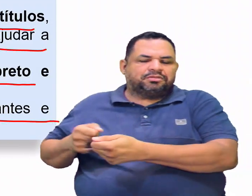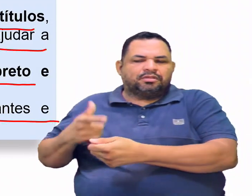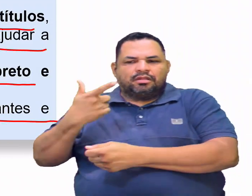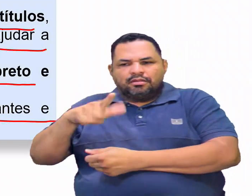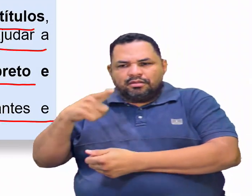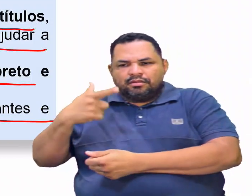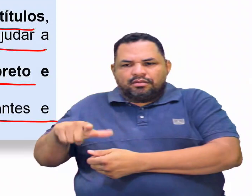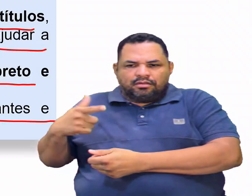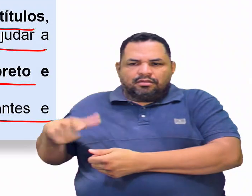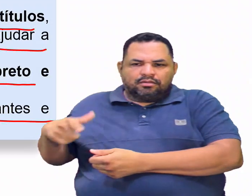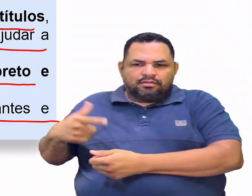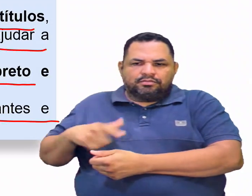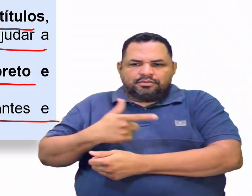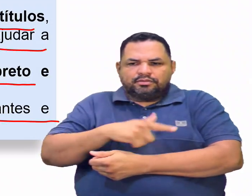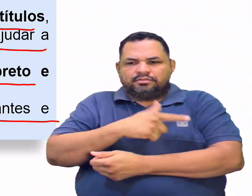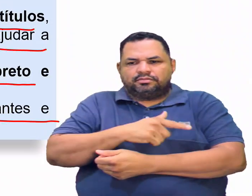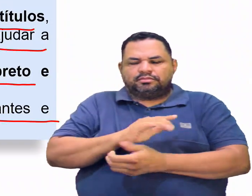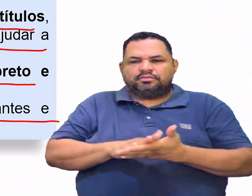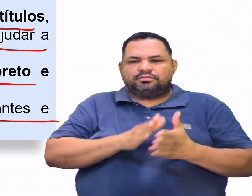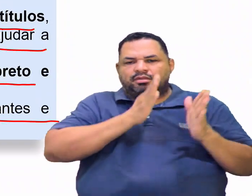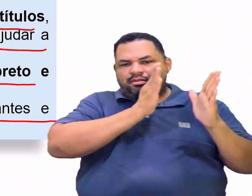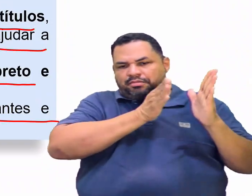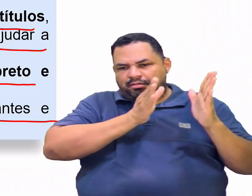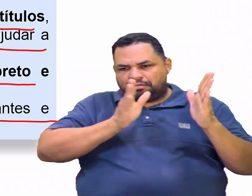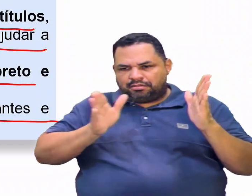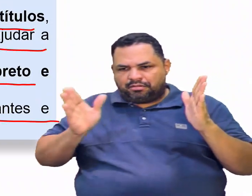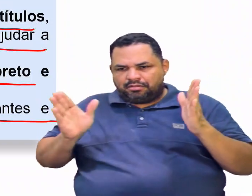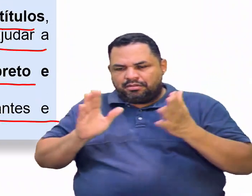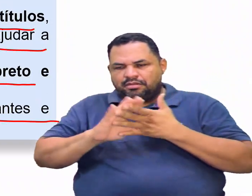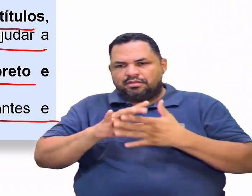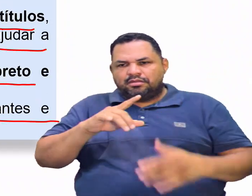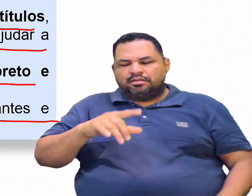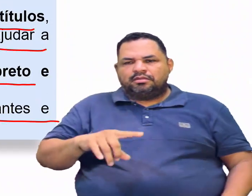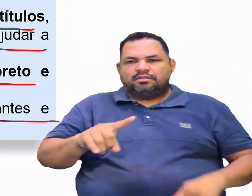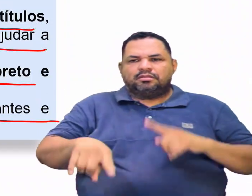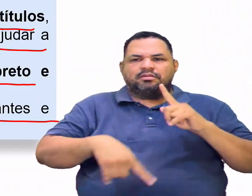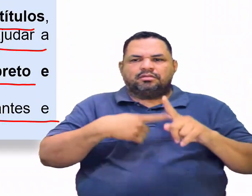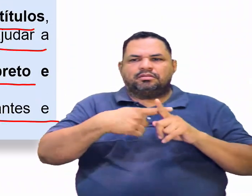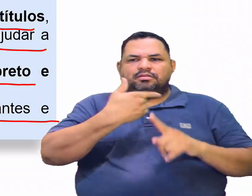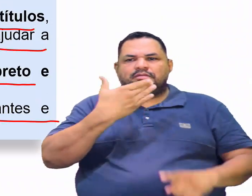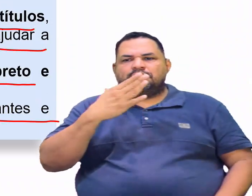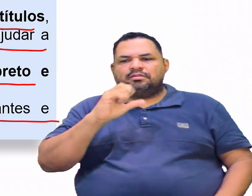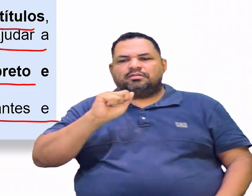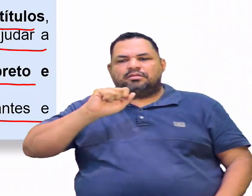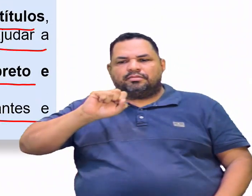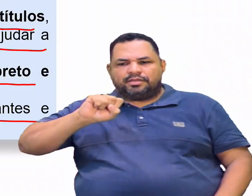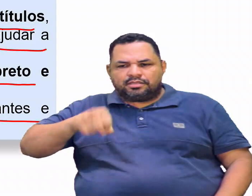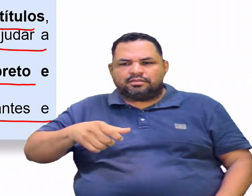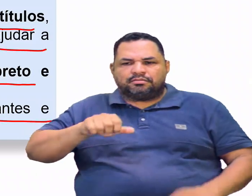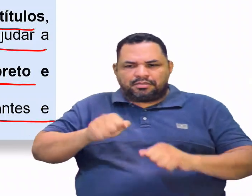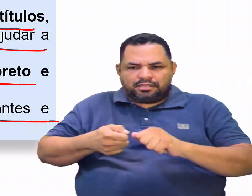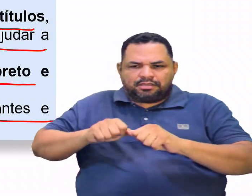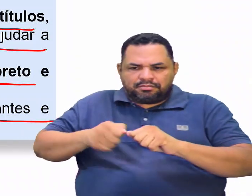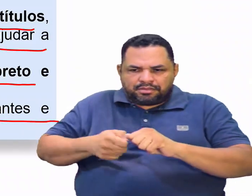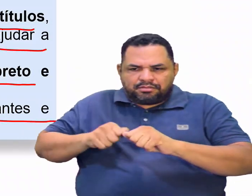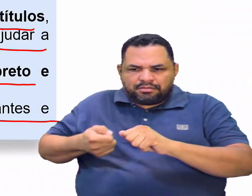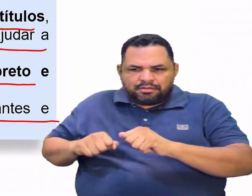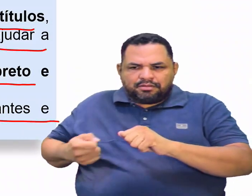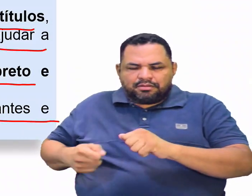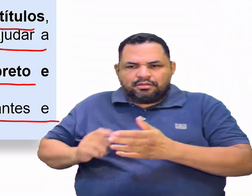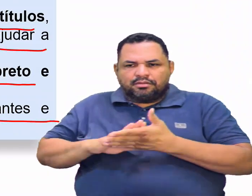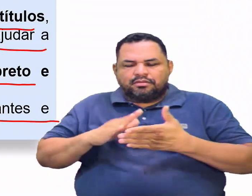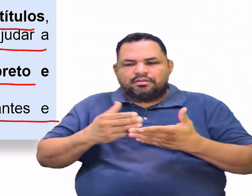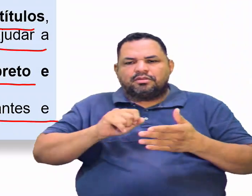cara passava o quê? Mais de 20 horas somente apertando parafuso